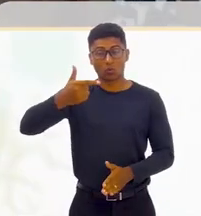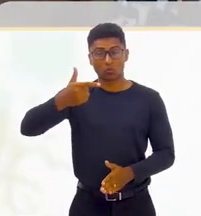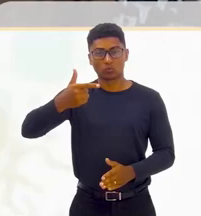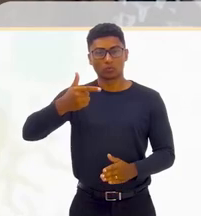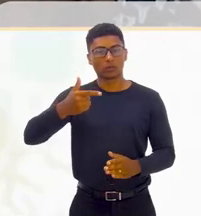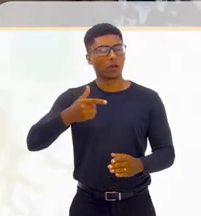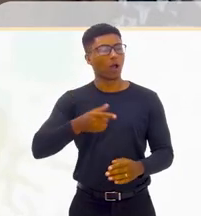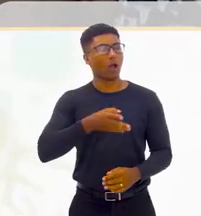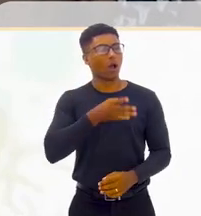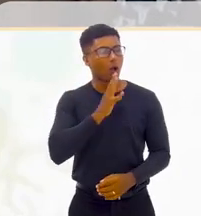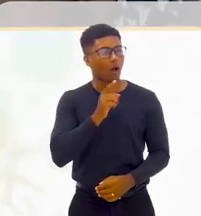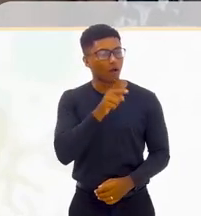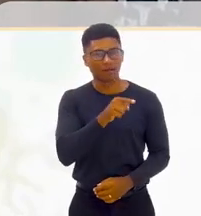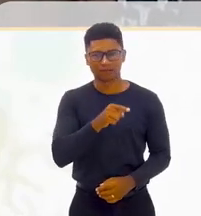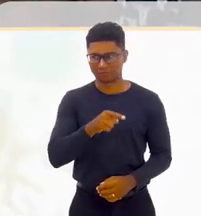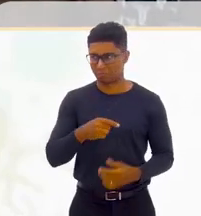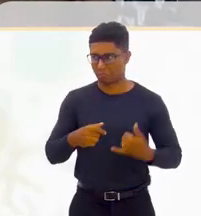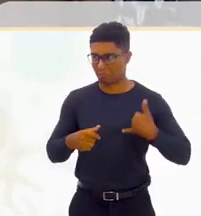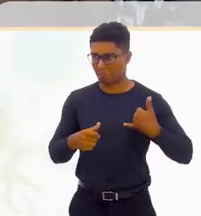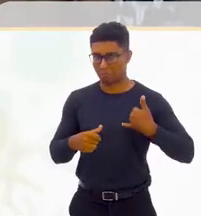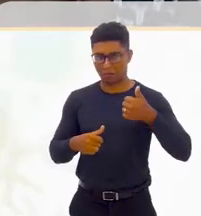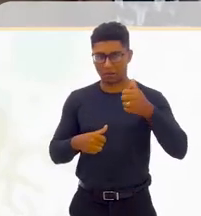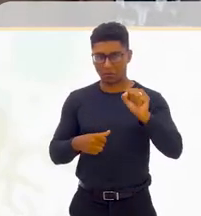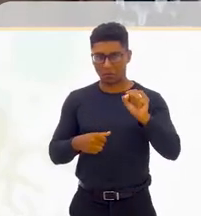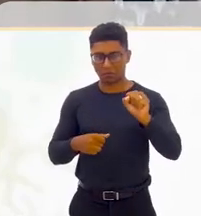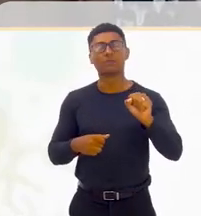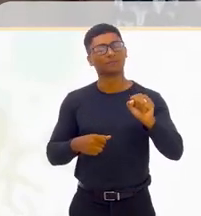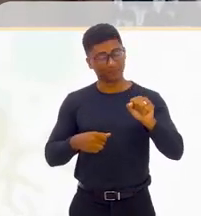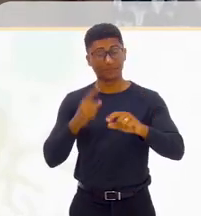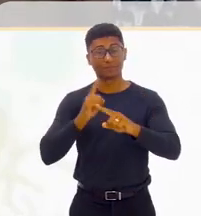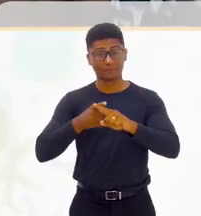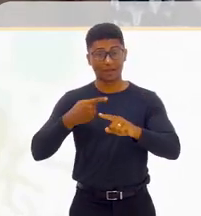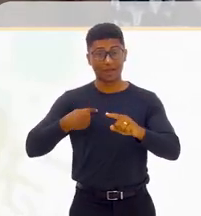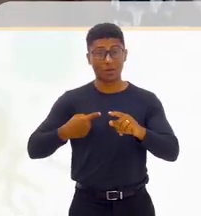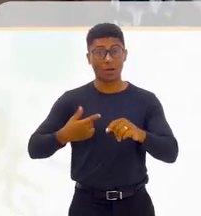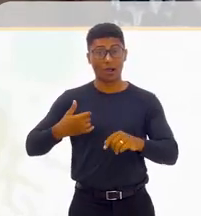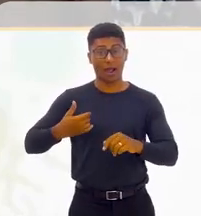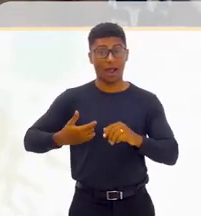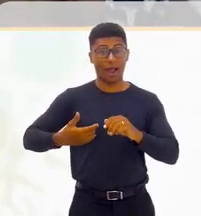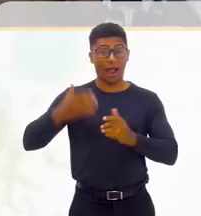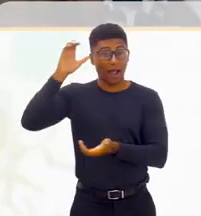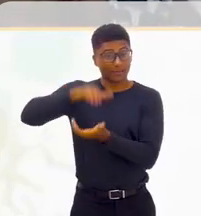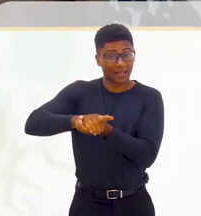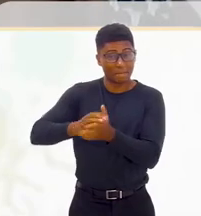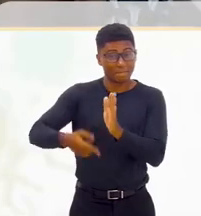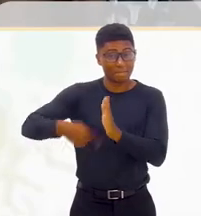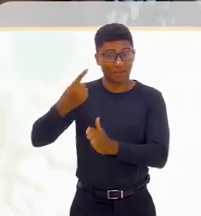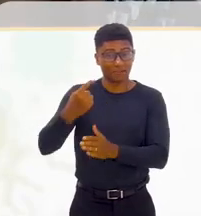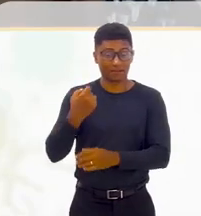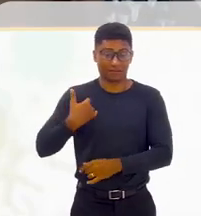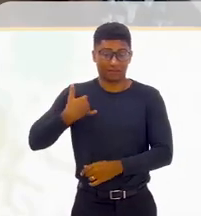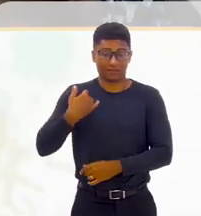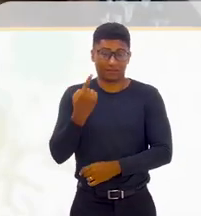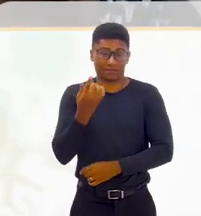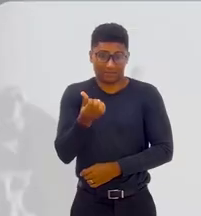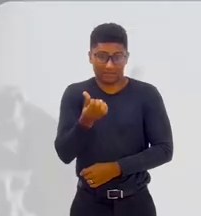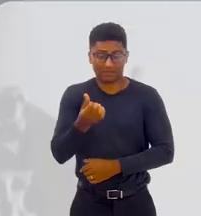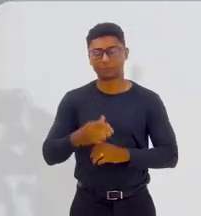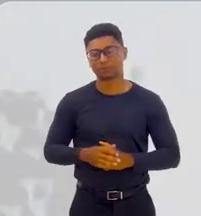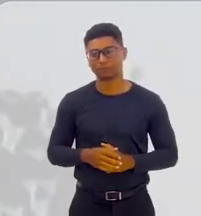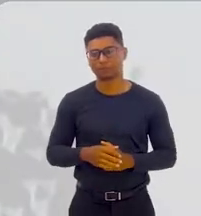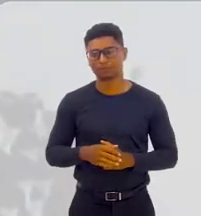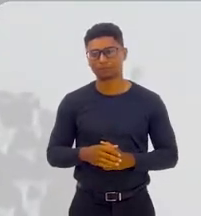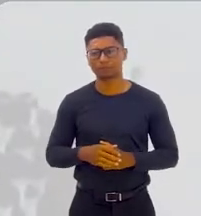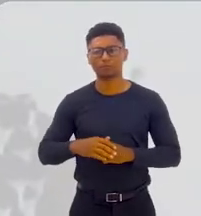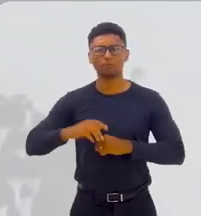né? Caramba, 18 anos? 18. Eu casei com 16 Começou a primeira cedo, hein? vez. Comecei cedo. E aí,